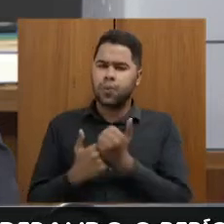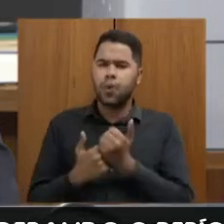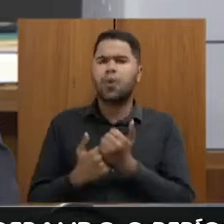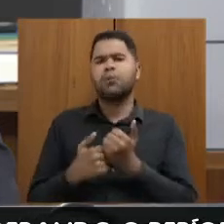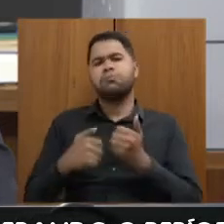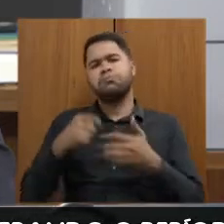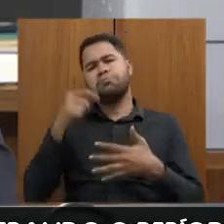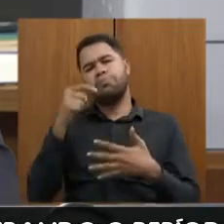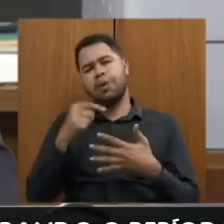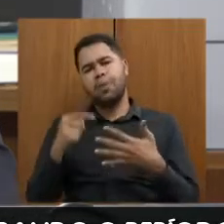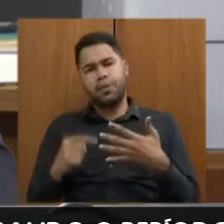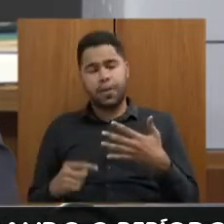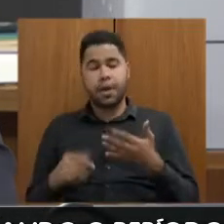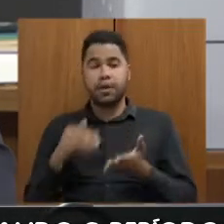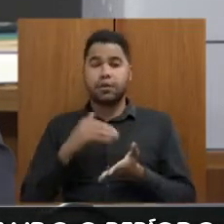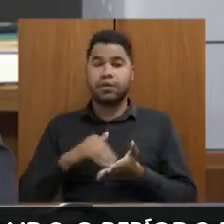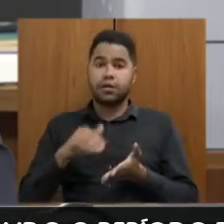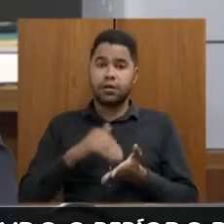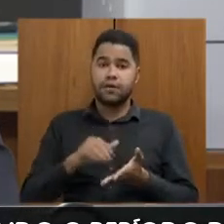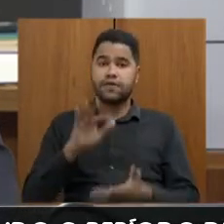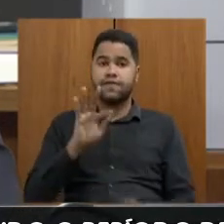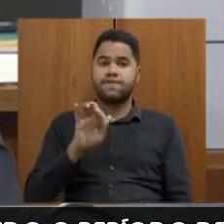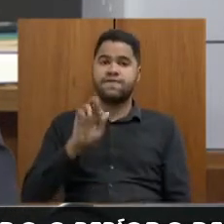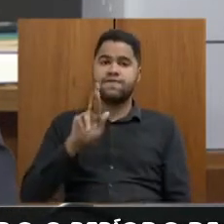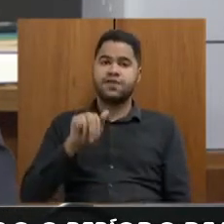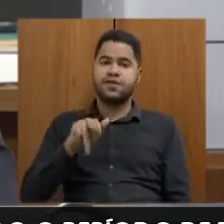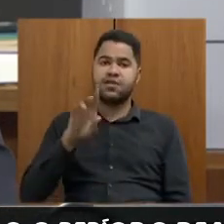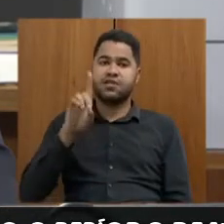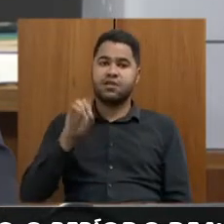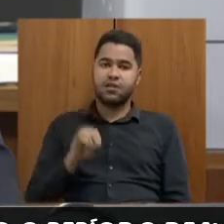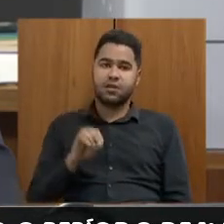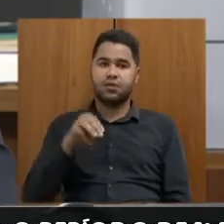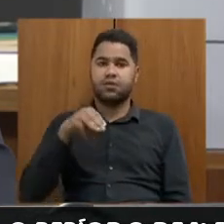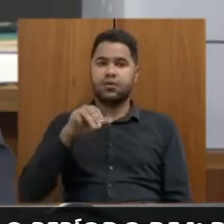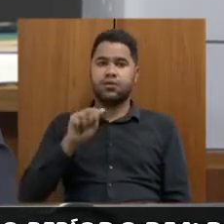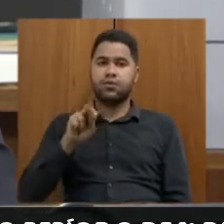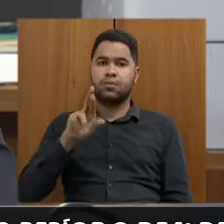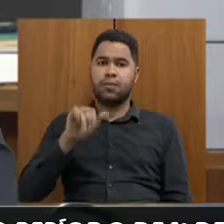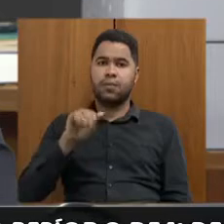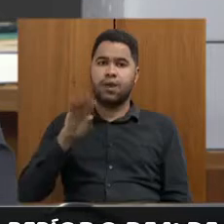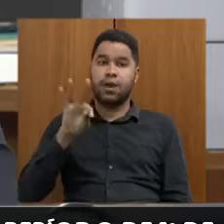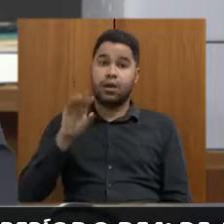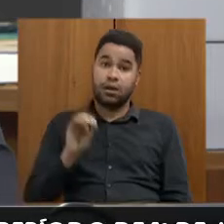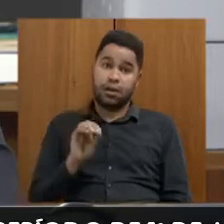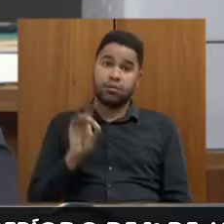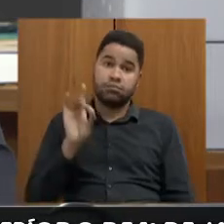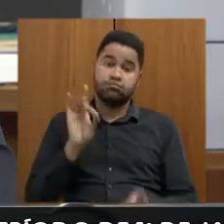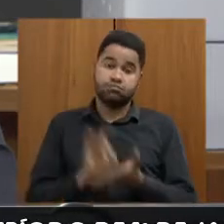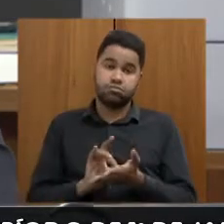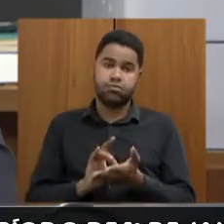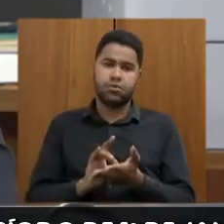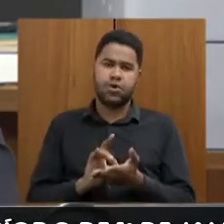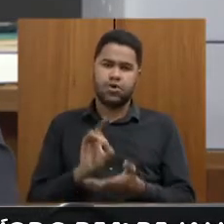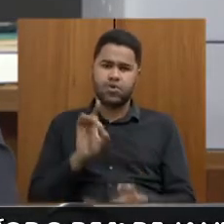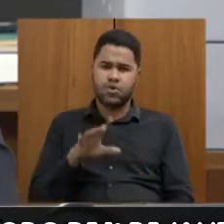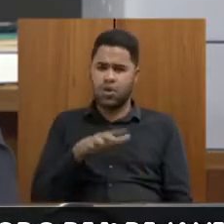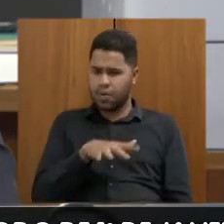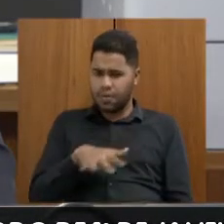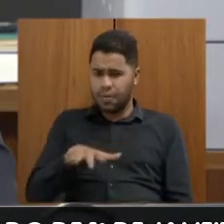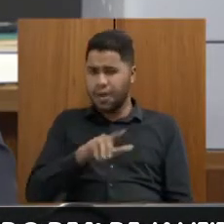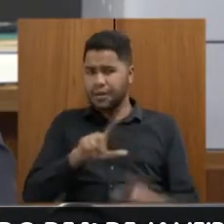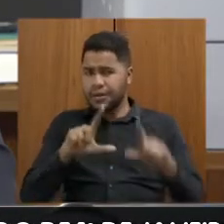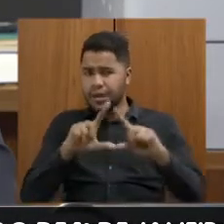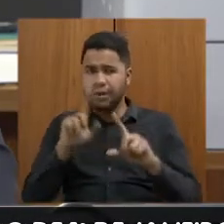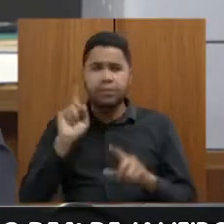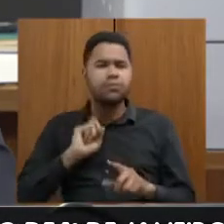todo o respaldo é o secretário Fernando marcato estava lá conosco nesse dia então realmente as não só o triângulo